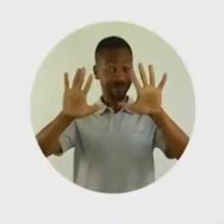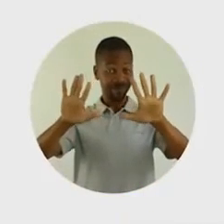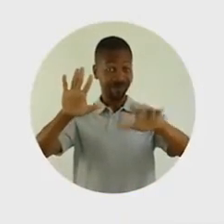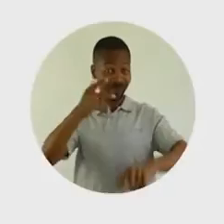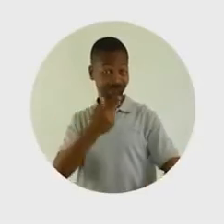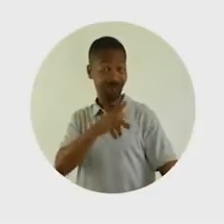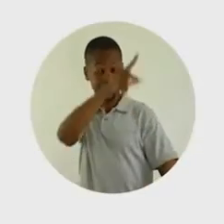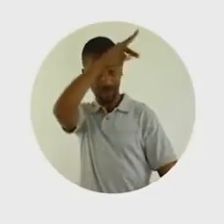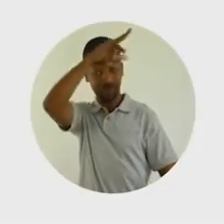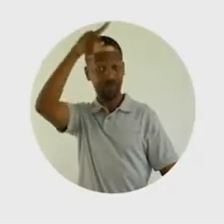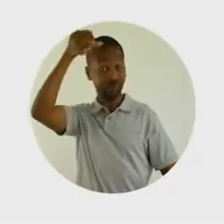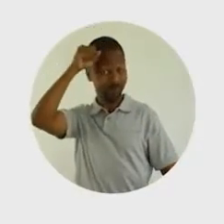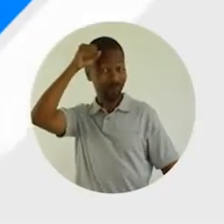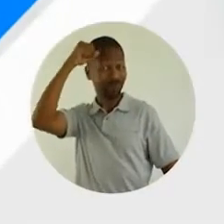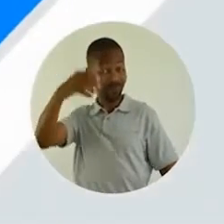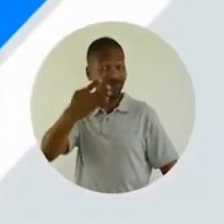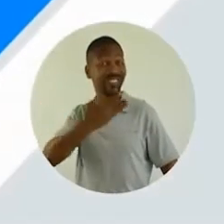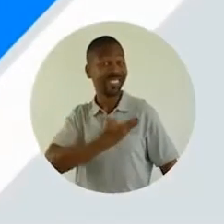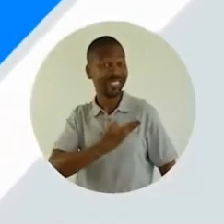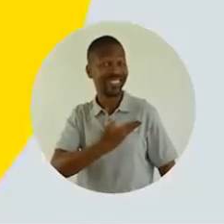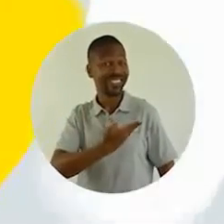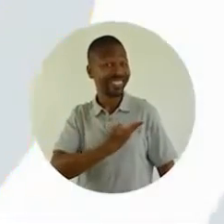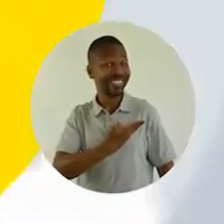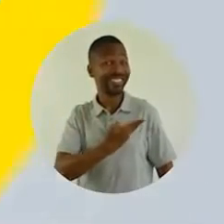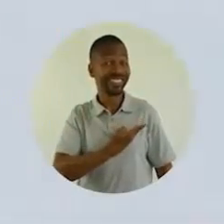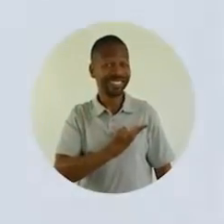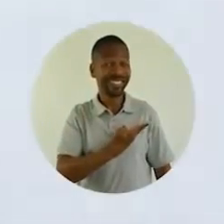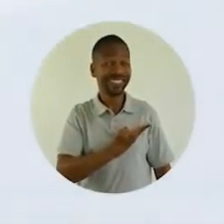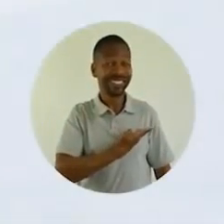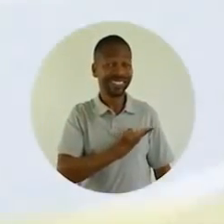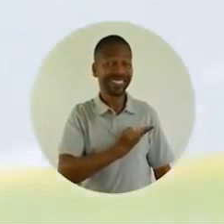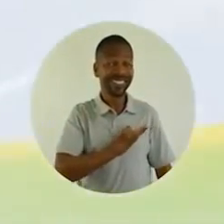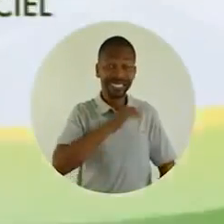é 10, é o nosso prefeito e